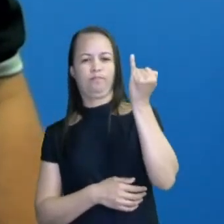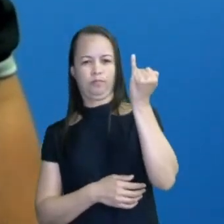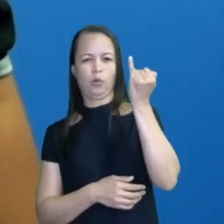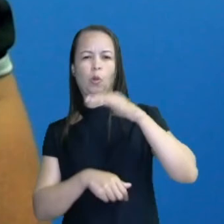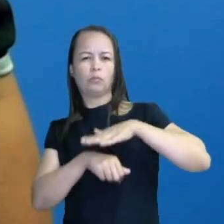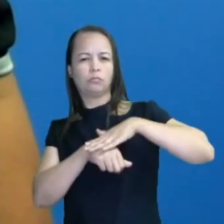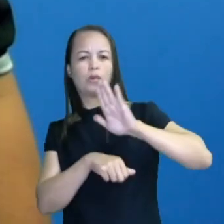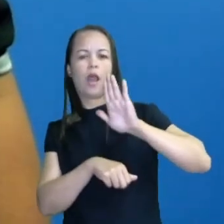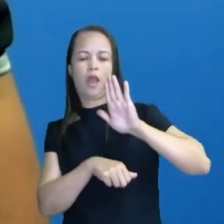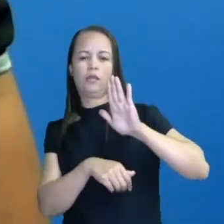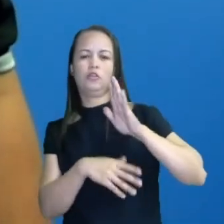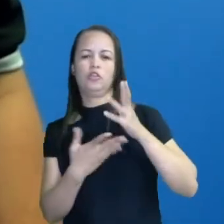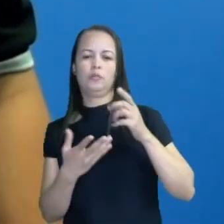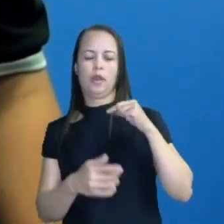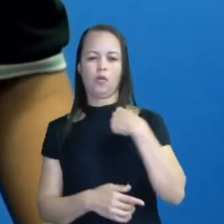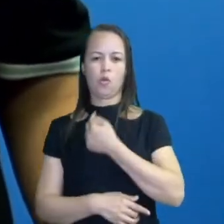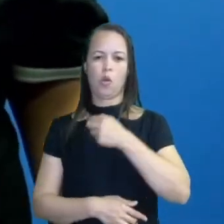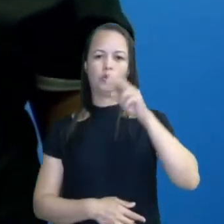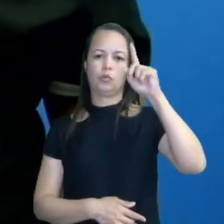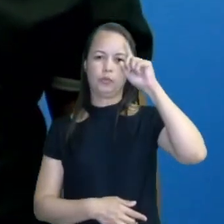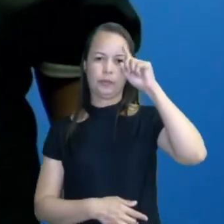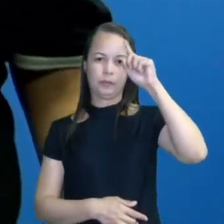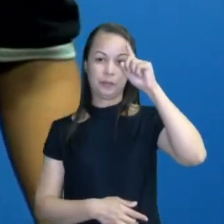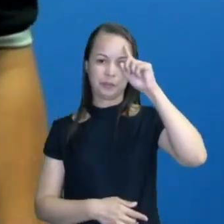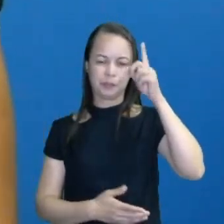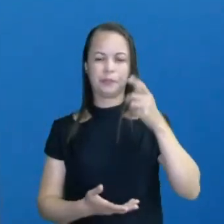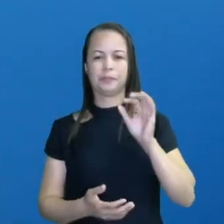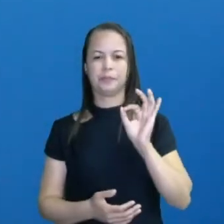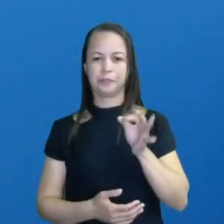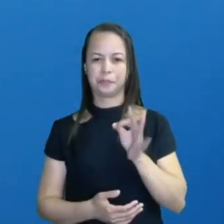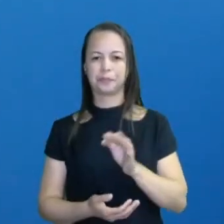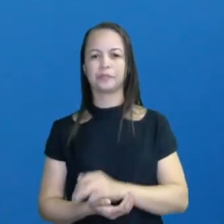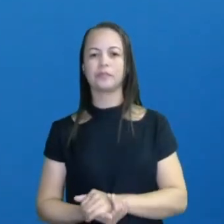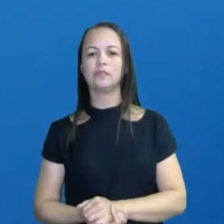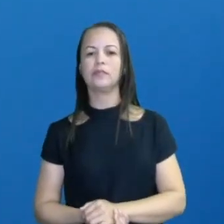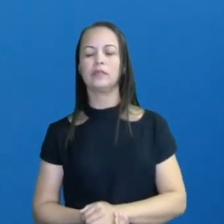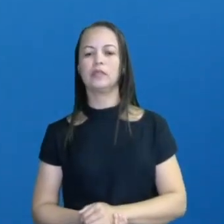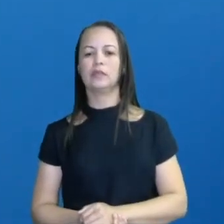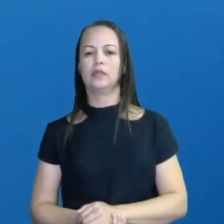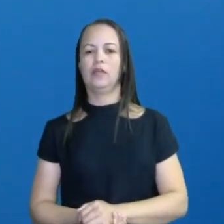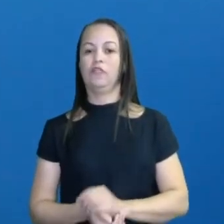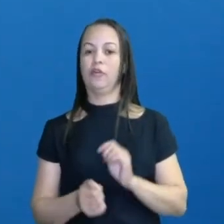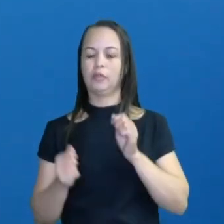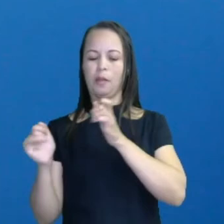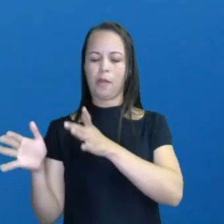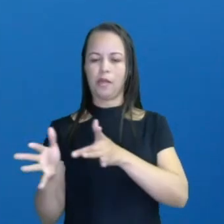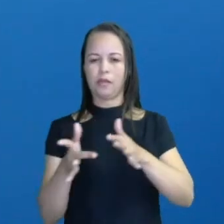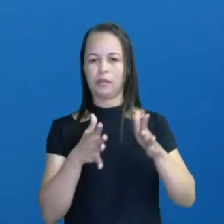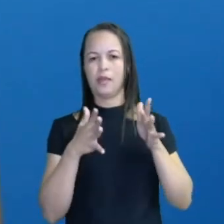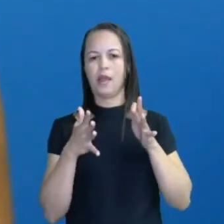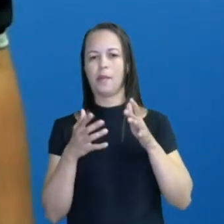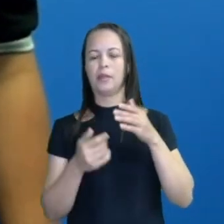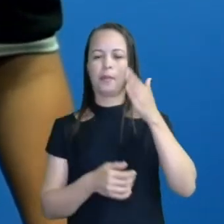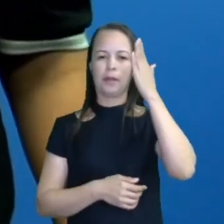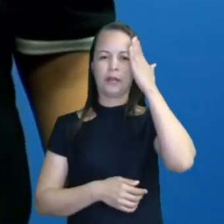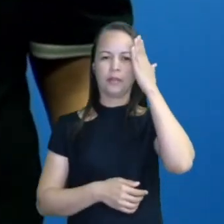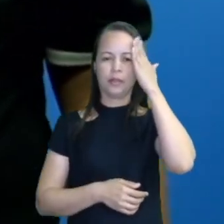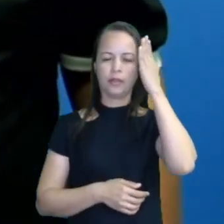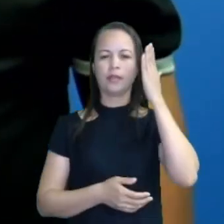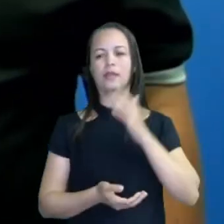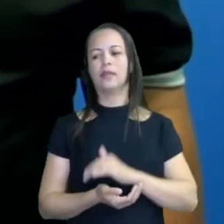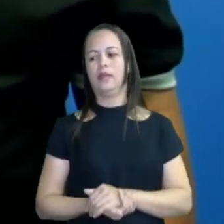importantes para o nosso dia a dia, certo? Vamos dar uma passadinha rápida para a gente